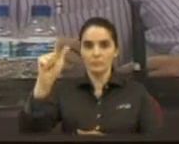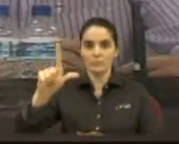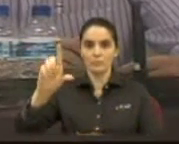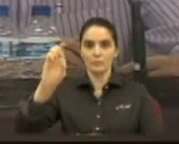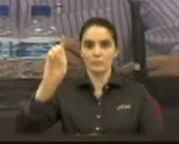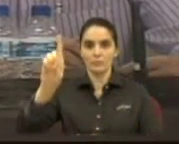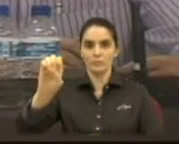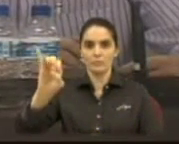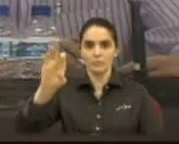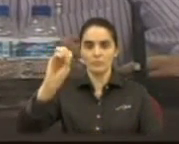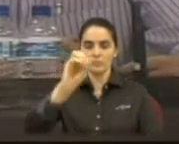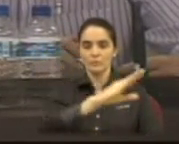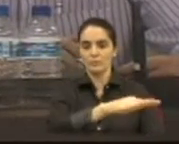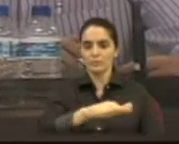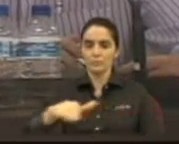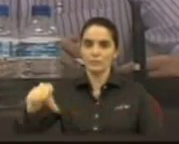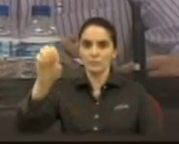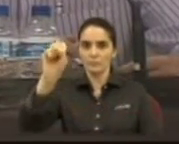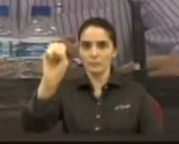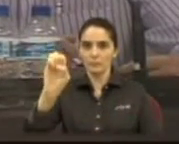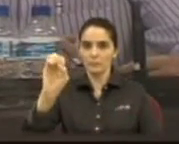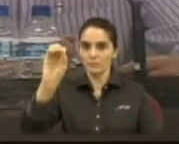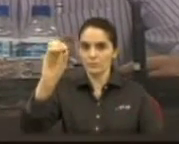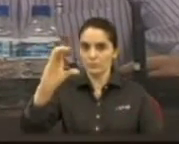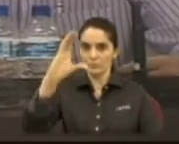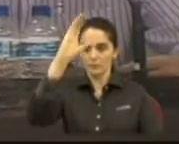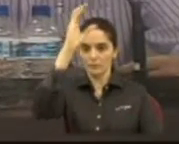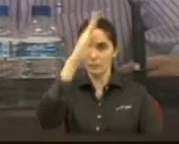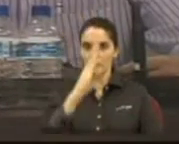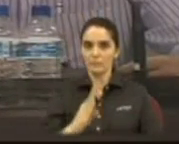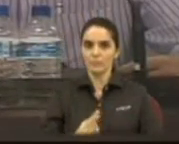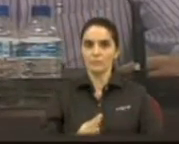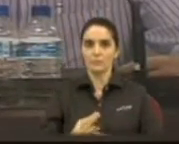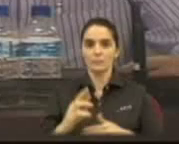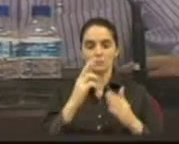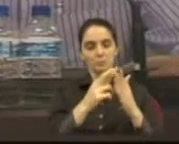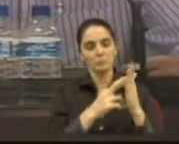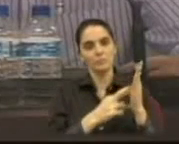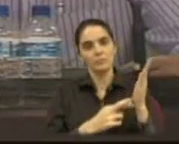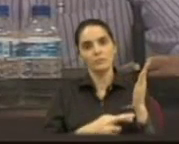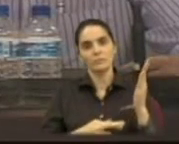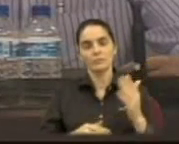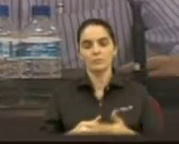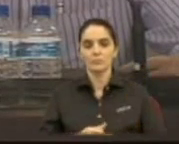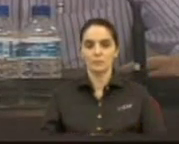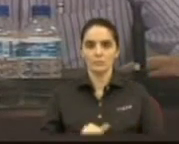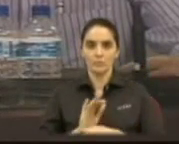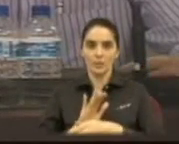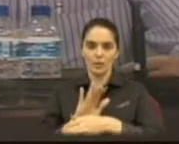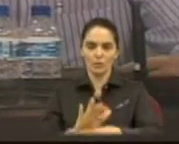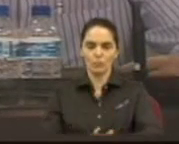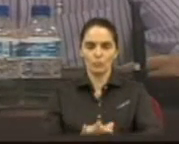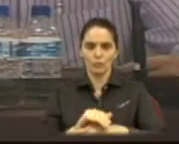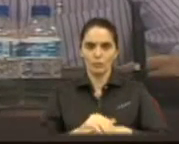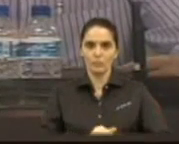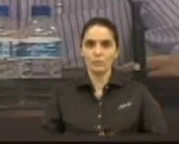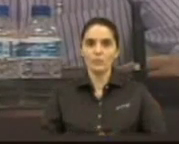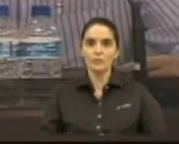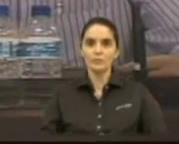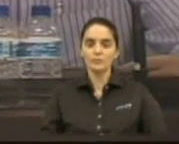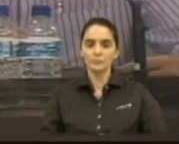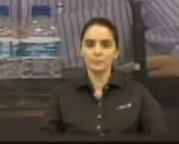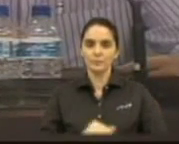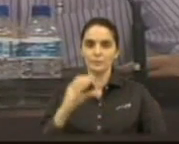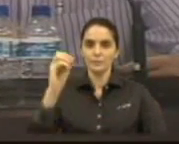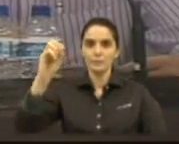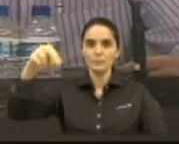Infantis SOS Brasil, e incluí-la na relação das subvenções, auxílios e ou contribuições